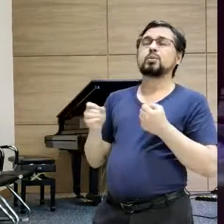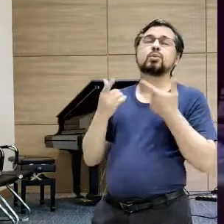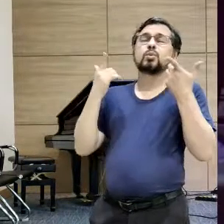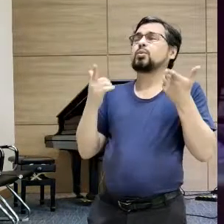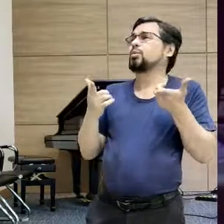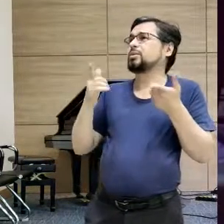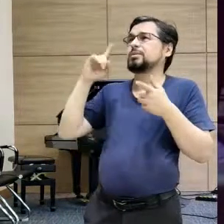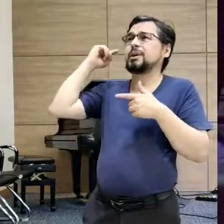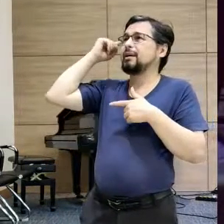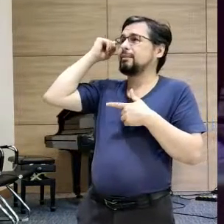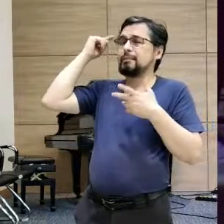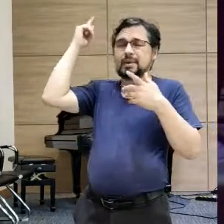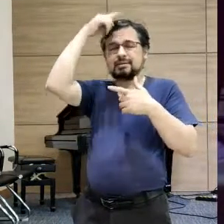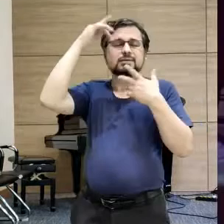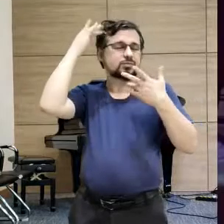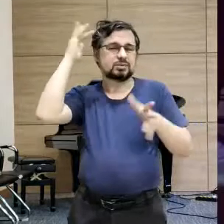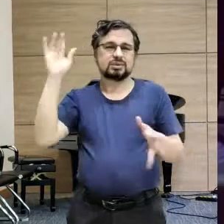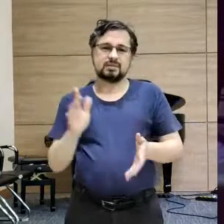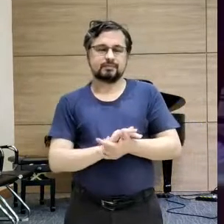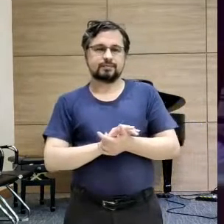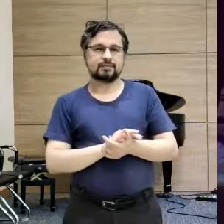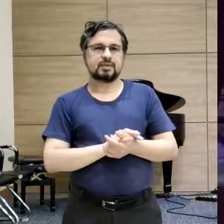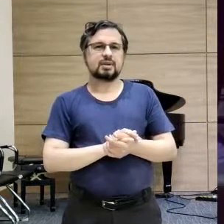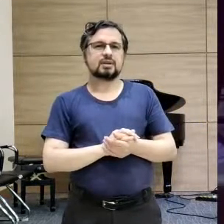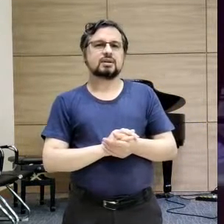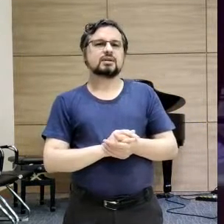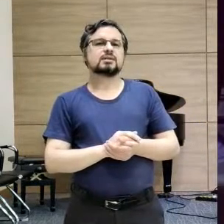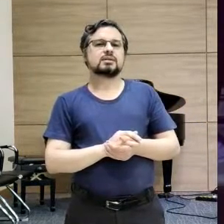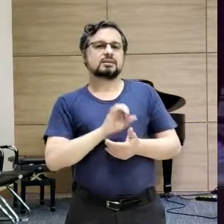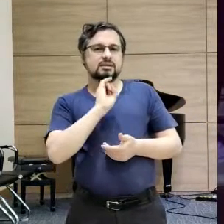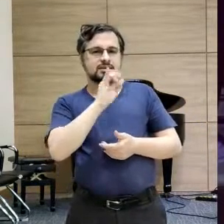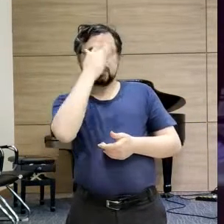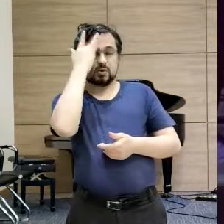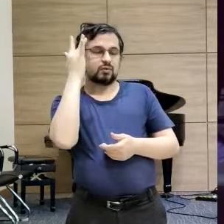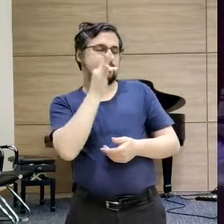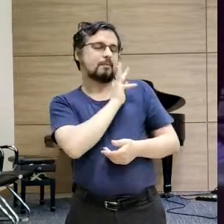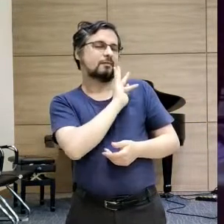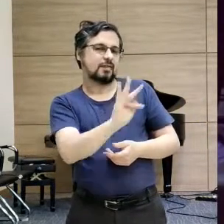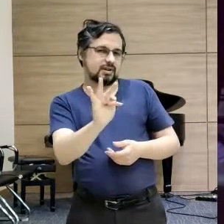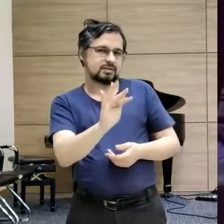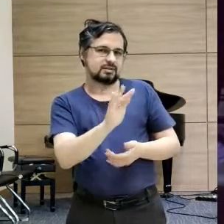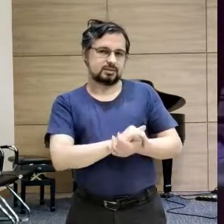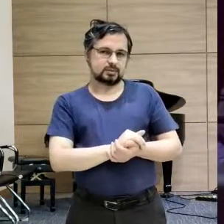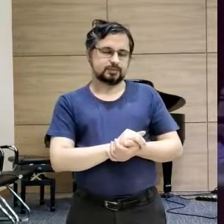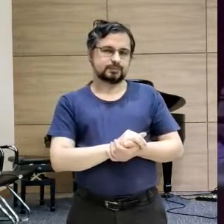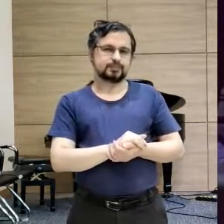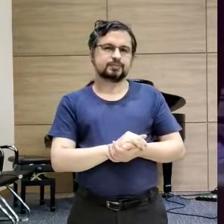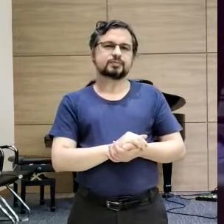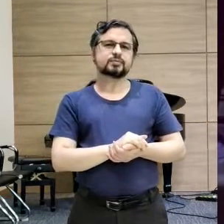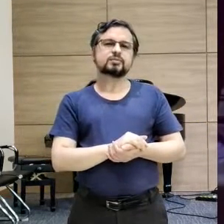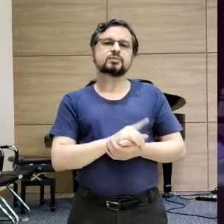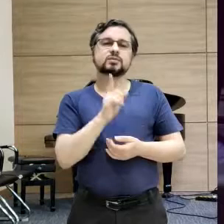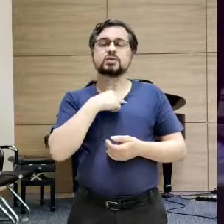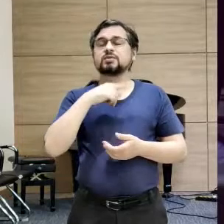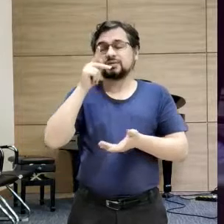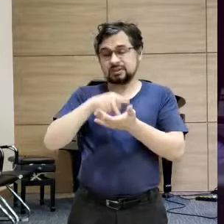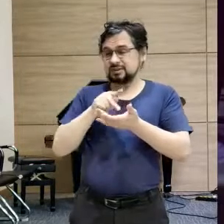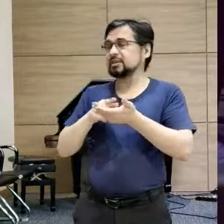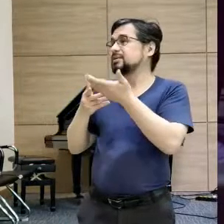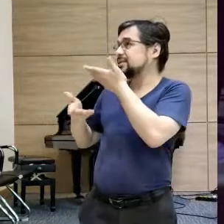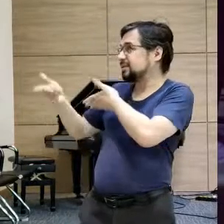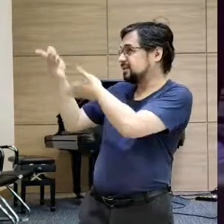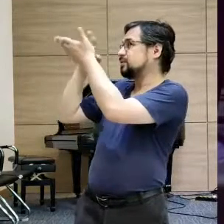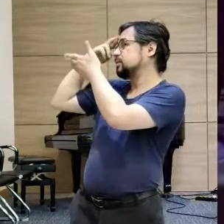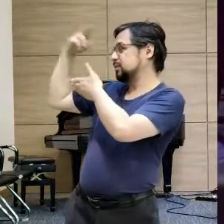gente, irmãos. Se você não for pudico, se você não for um fariseu, se você for de fato um servo do Senhor, você